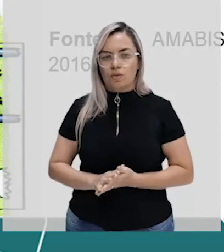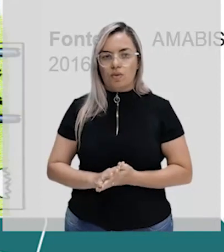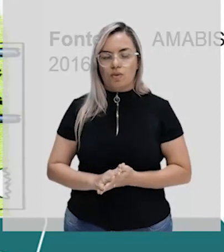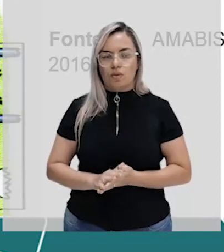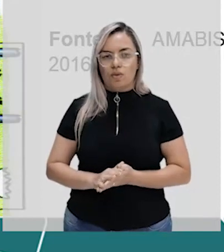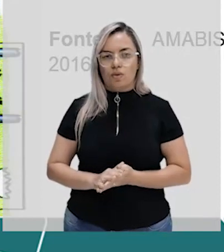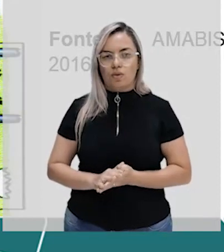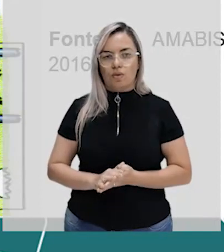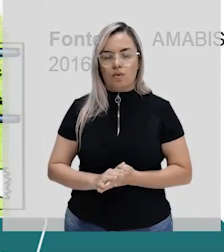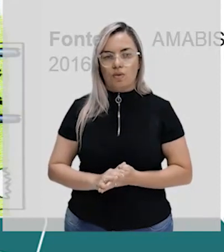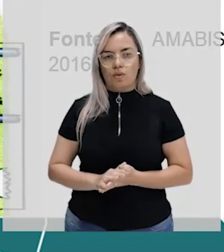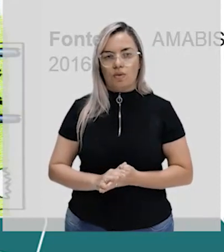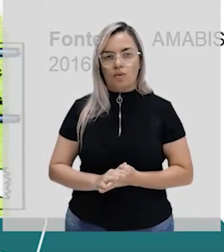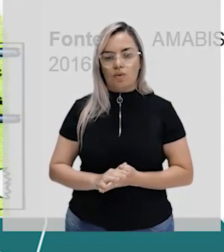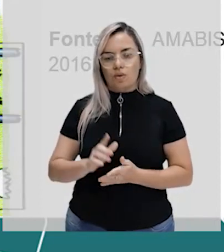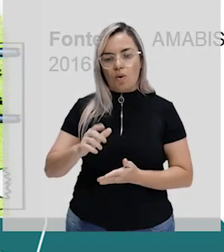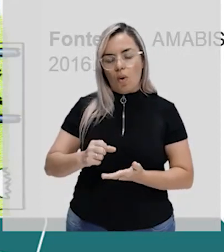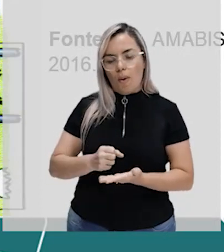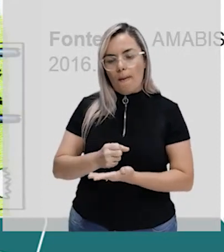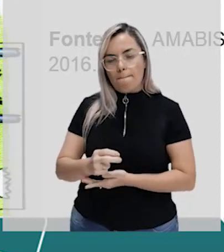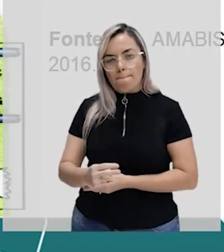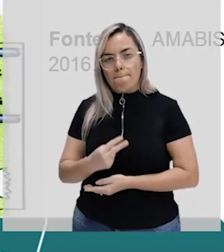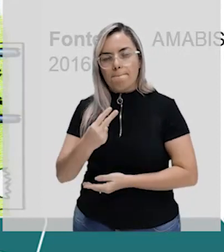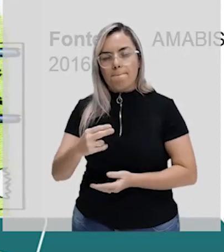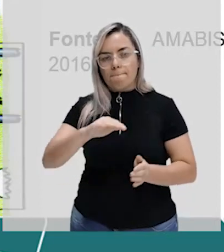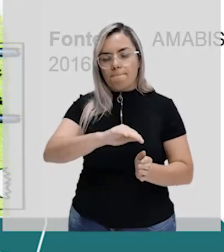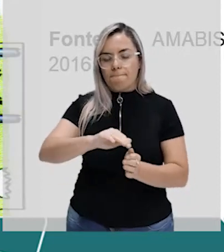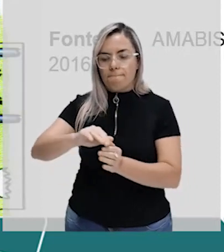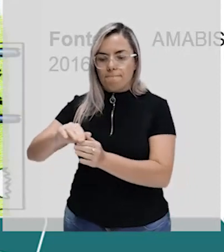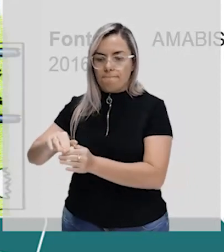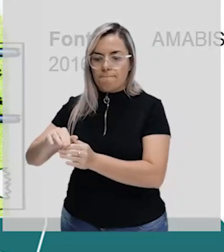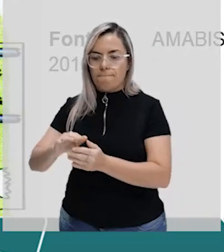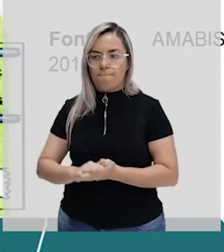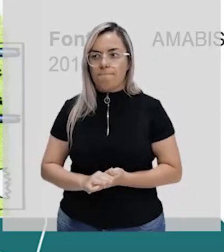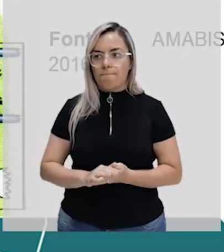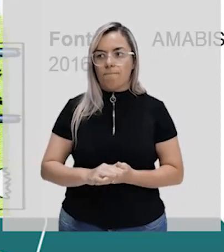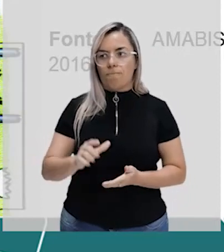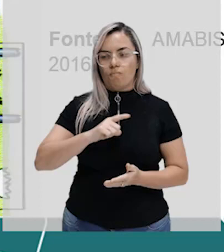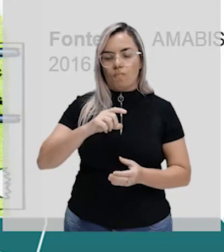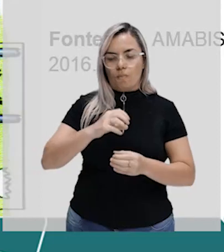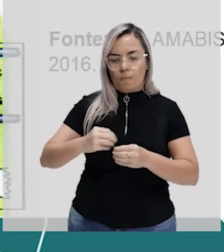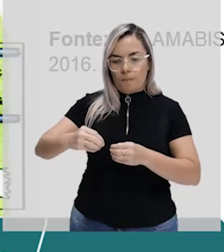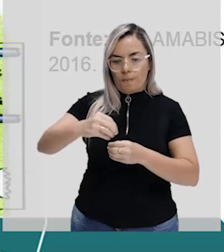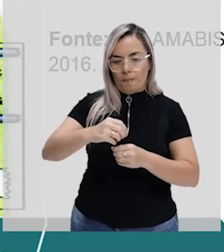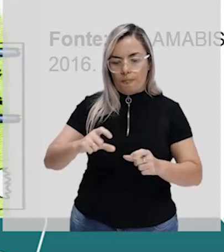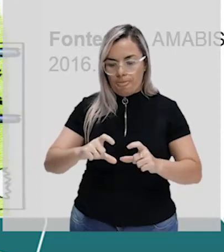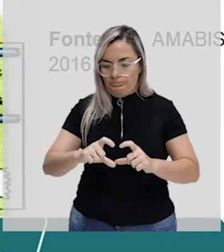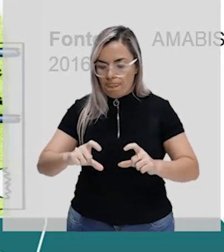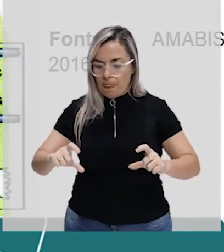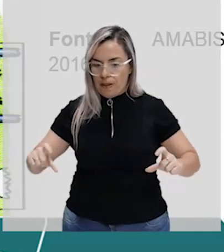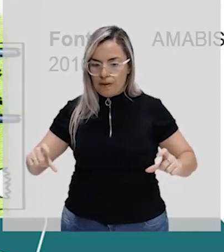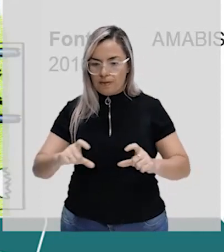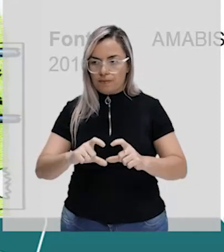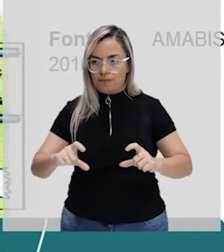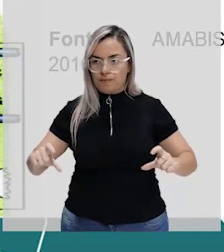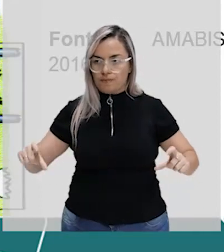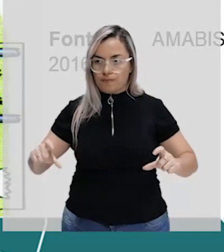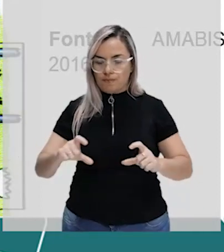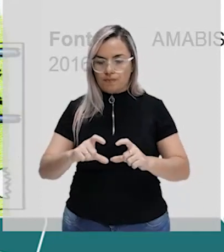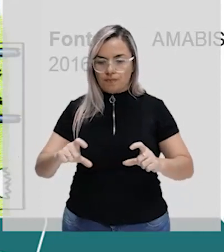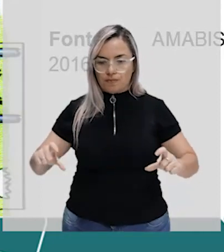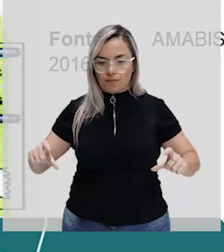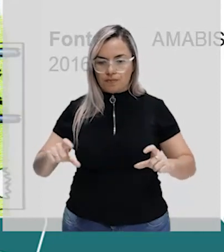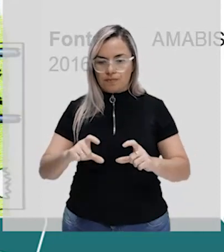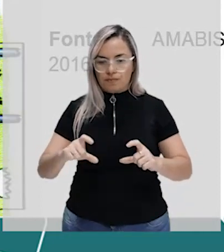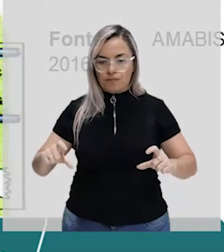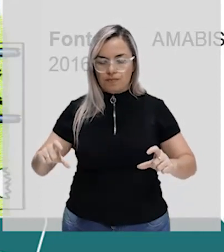tiro um par de bases. Por exemplo, eu tenho essa molécula aqui. Veja para esse par bem aqui,